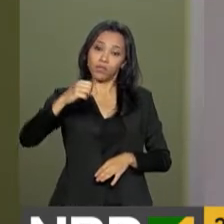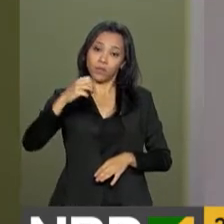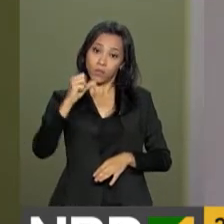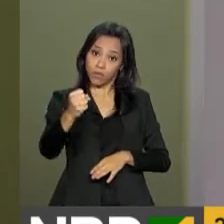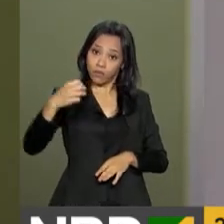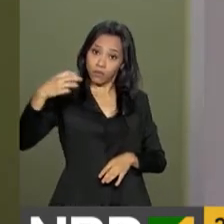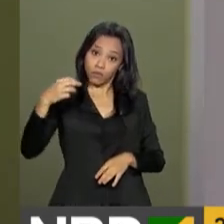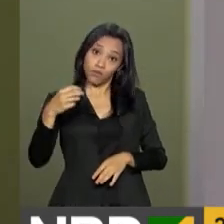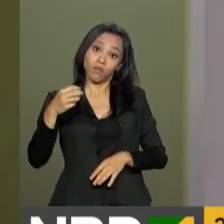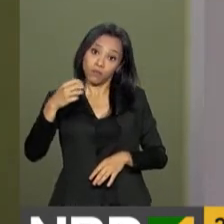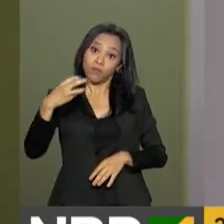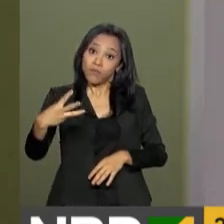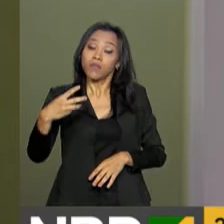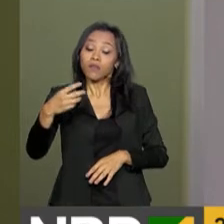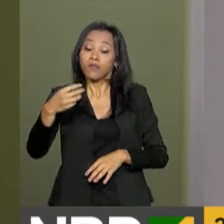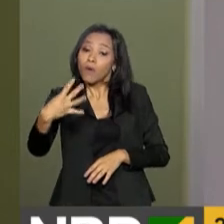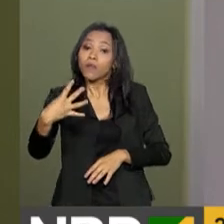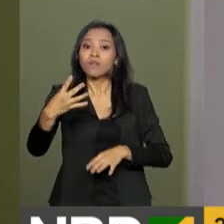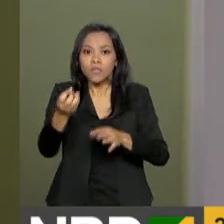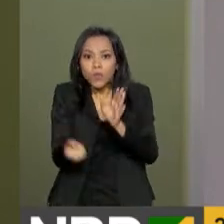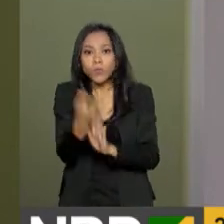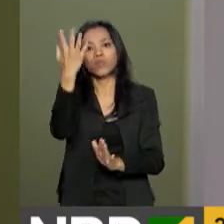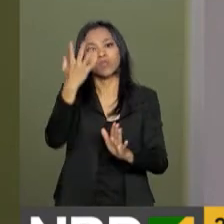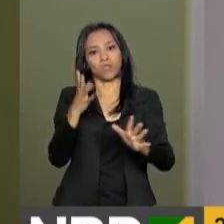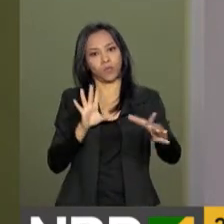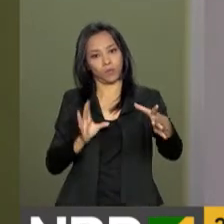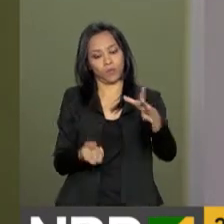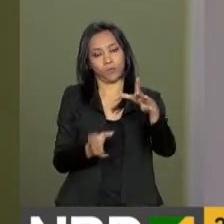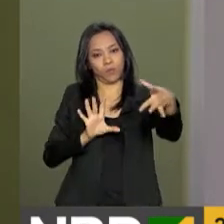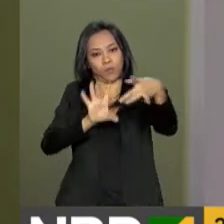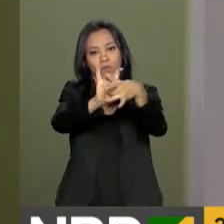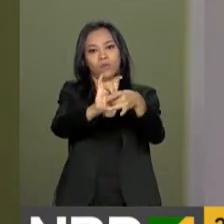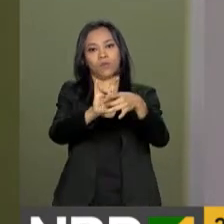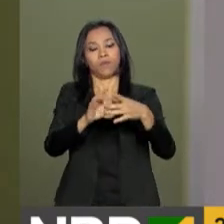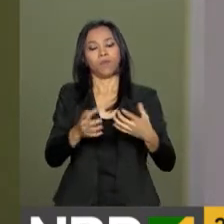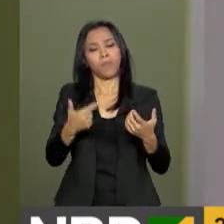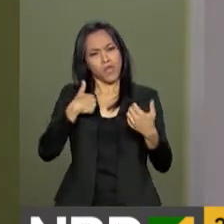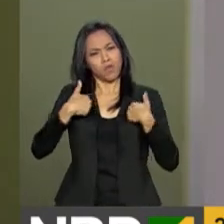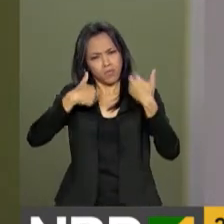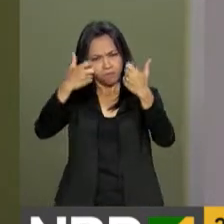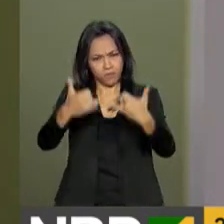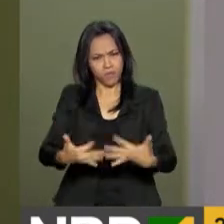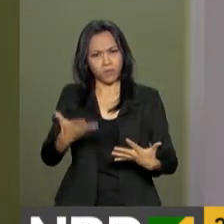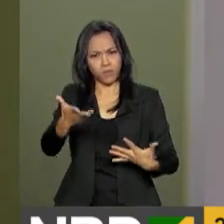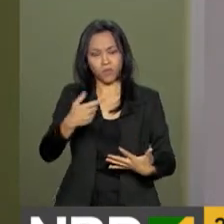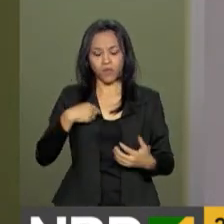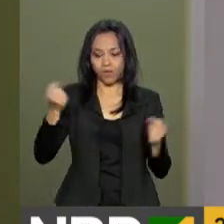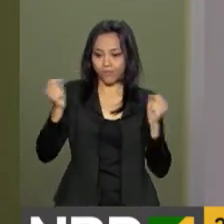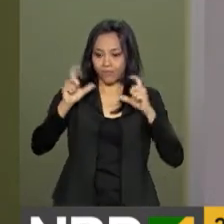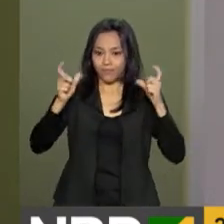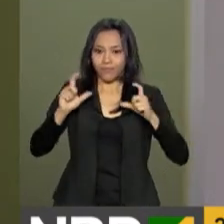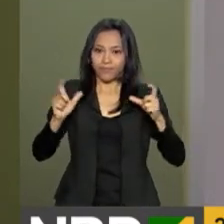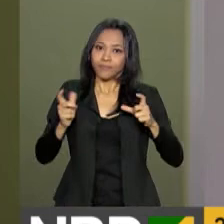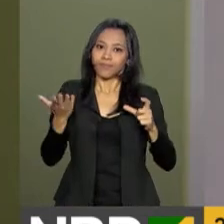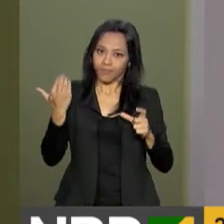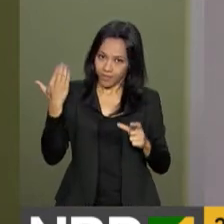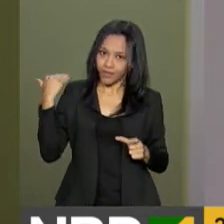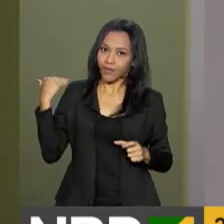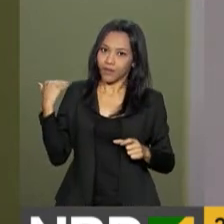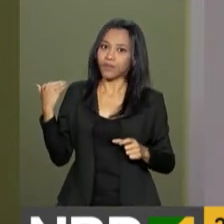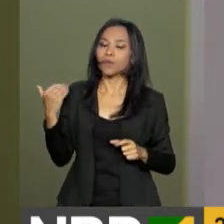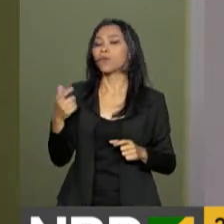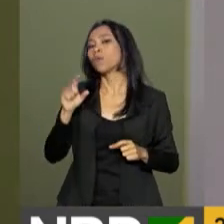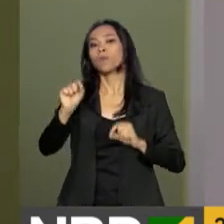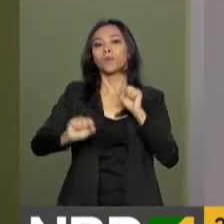do território federal mas eu relato este fato para revelar que a mim me entusiasmou muito naquela oportunidade à